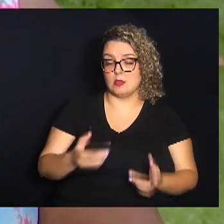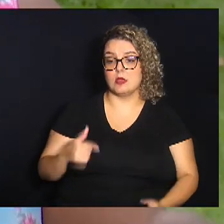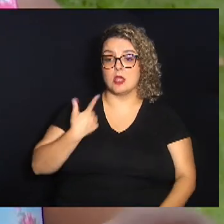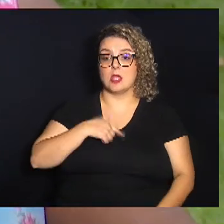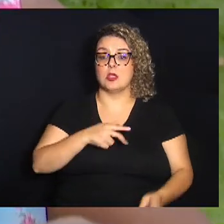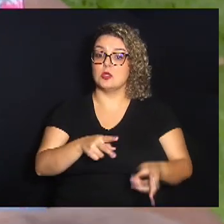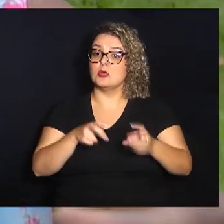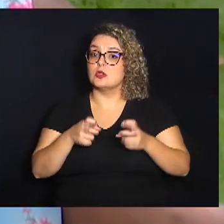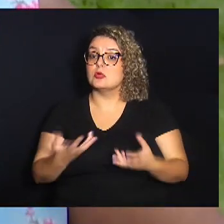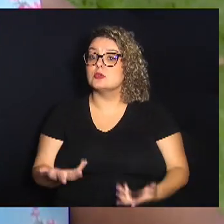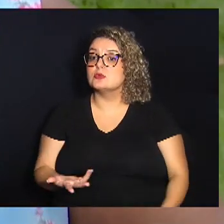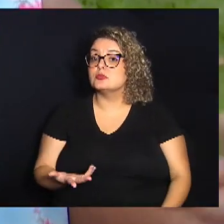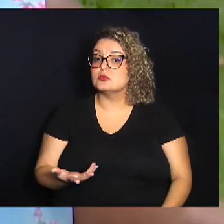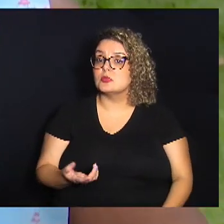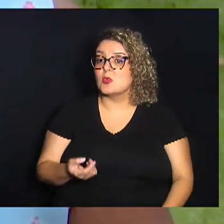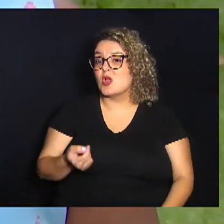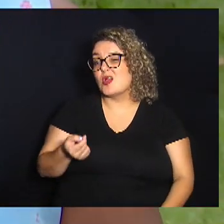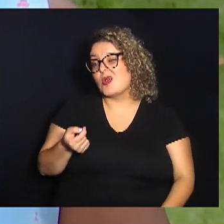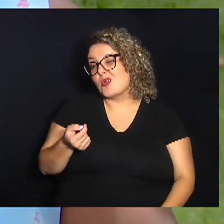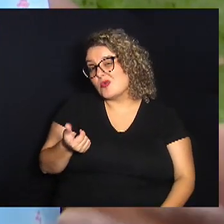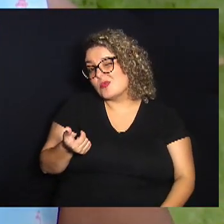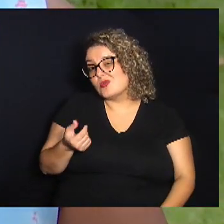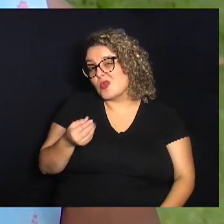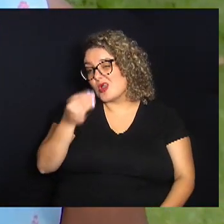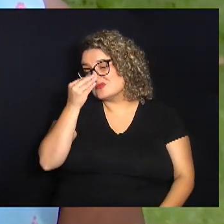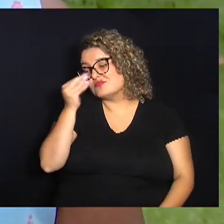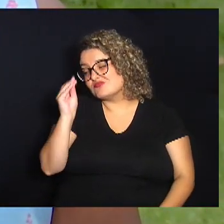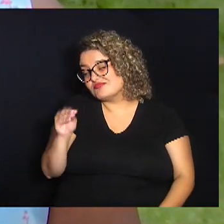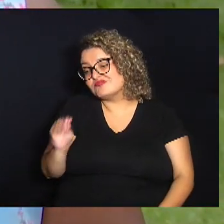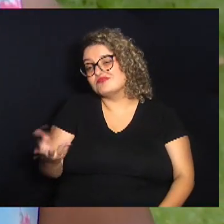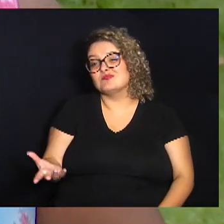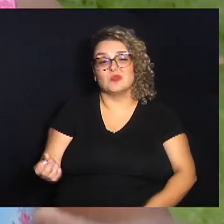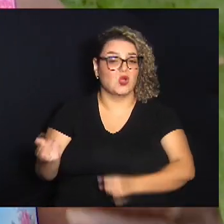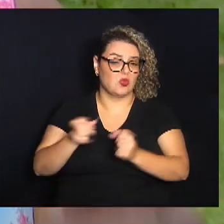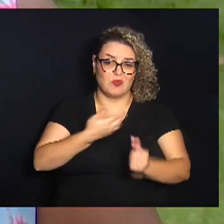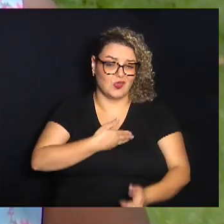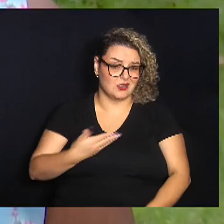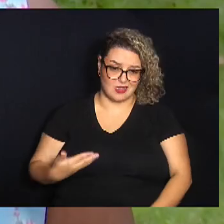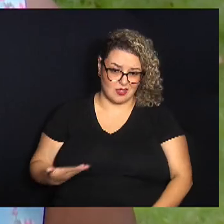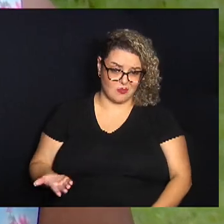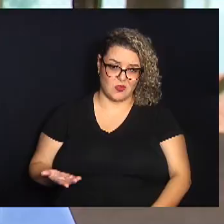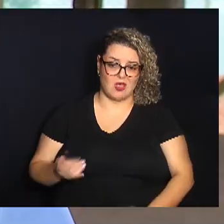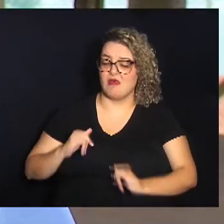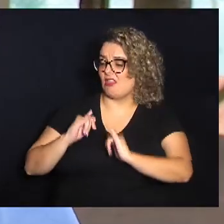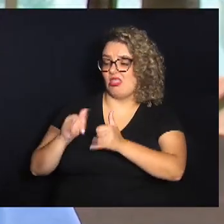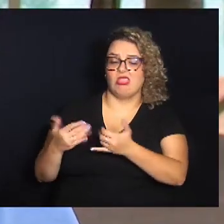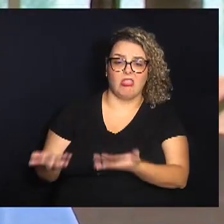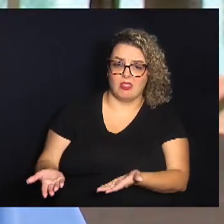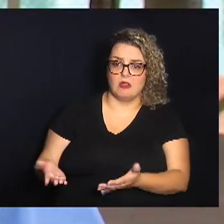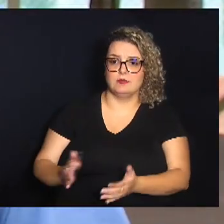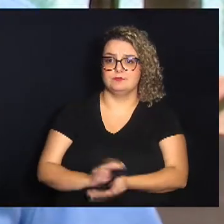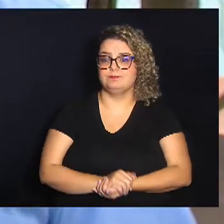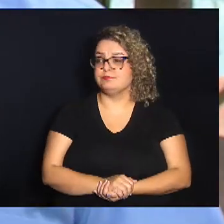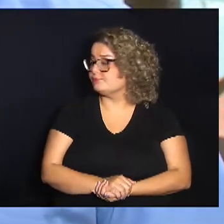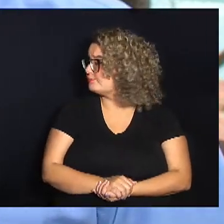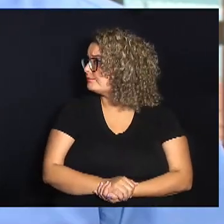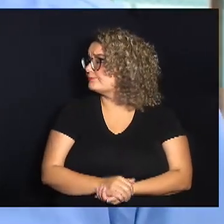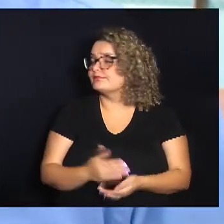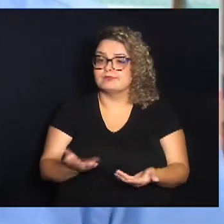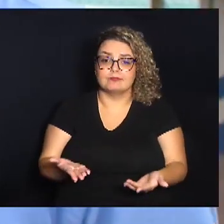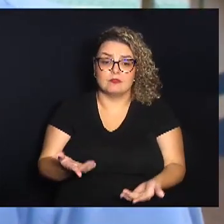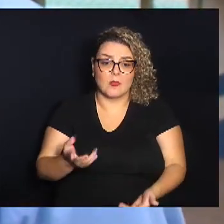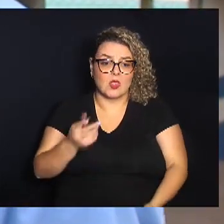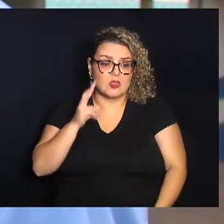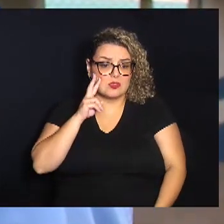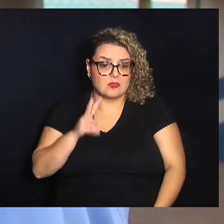percebemos que está um pouco um descaso pelo poder público, abandonado. Então, a gente vê um abandono pelo